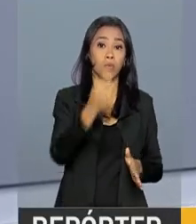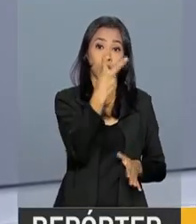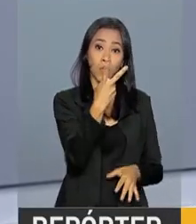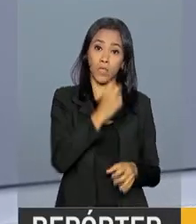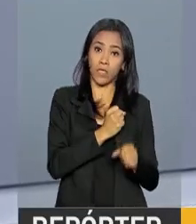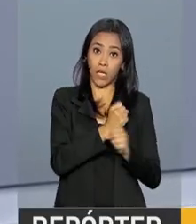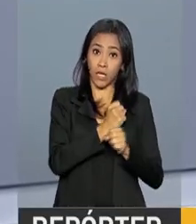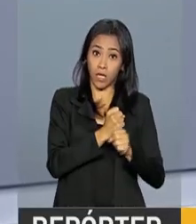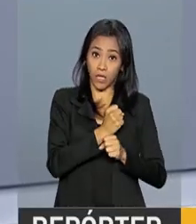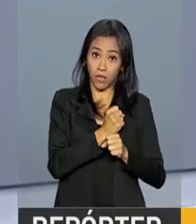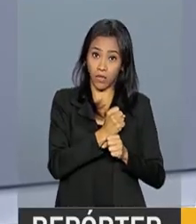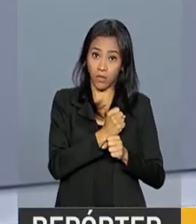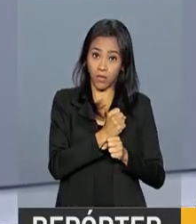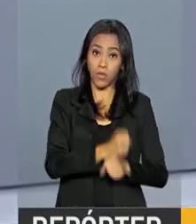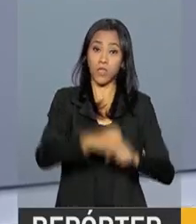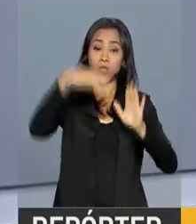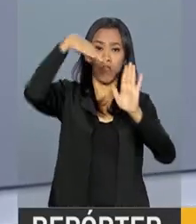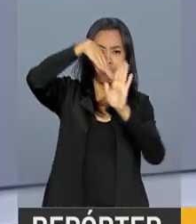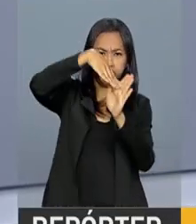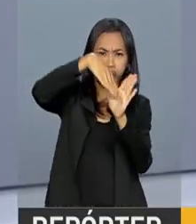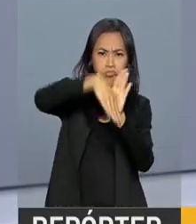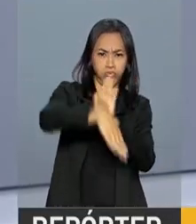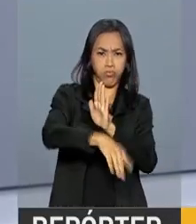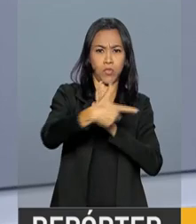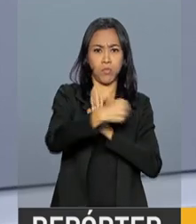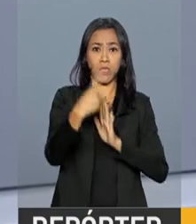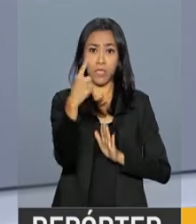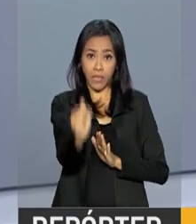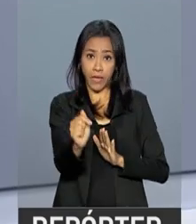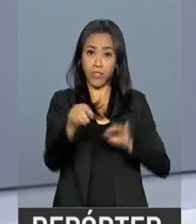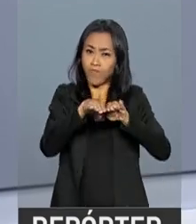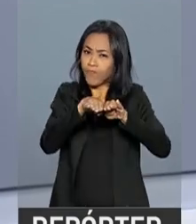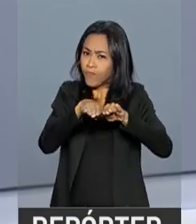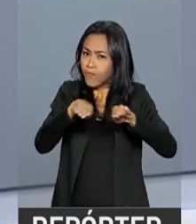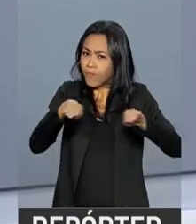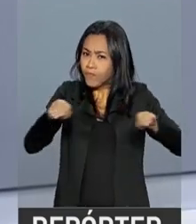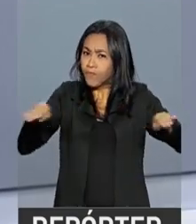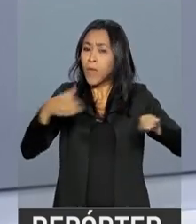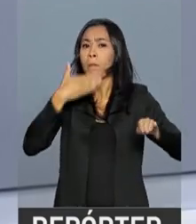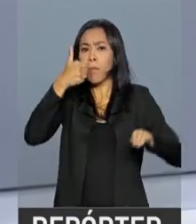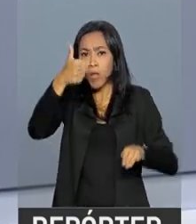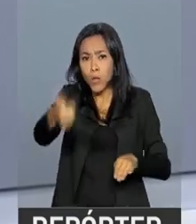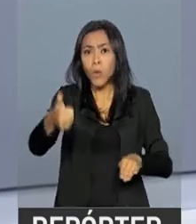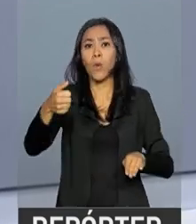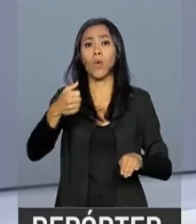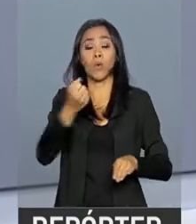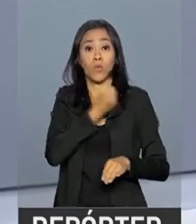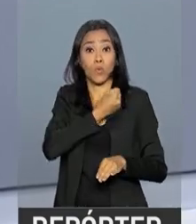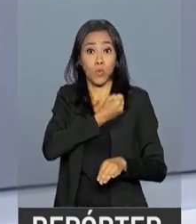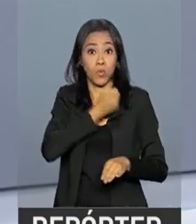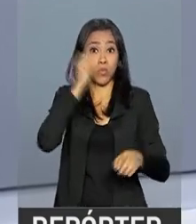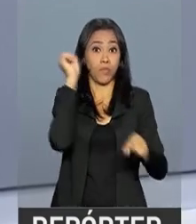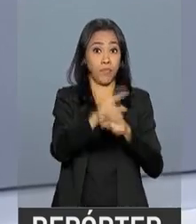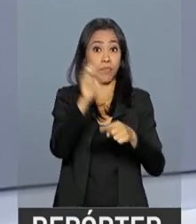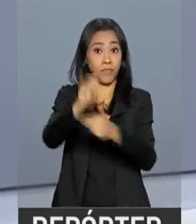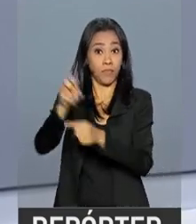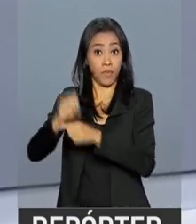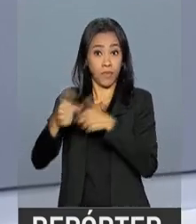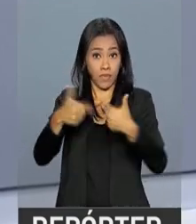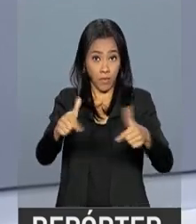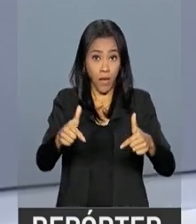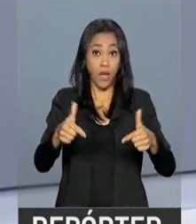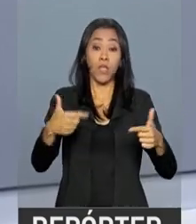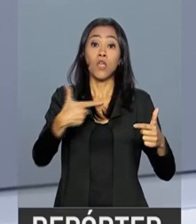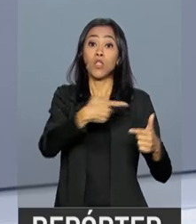de forte queda 2017 fechou com estabilidade e melhora nos números do mercado de trabalho para 2018 a expectativa